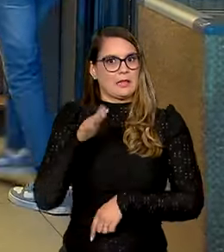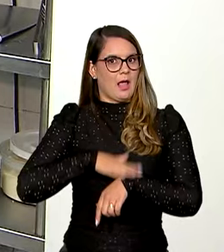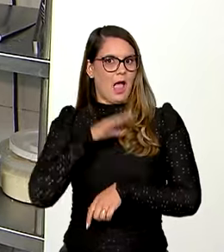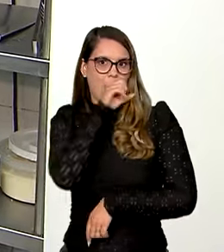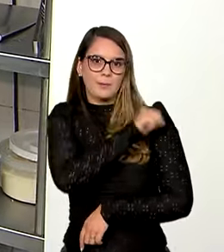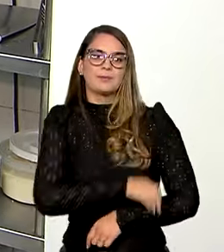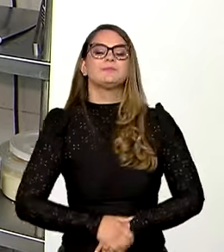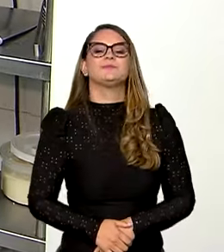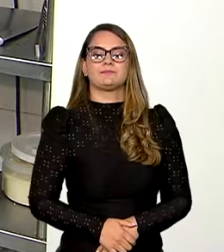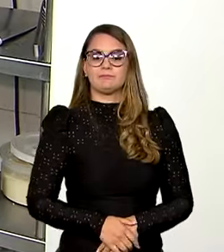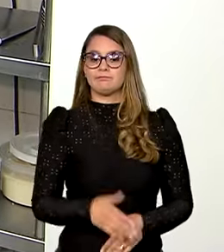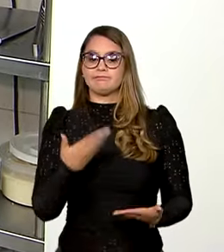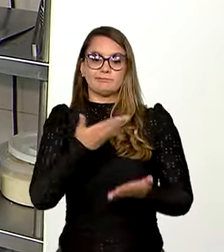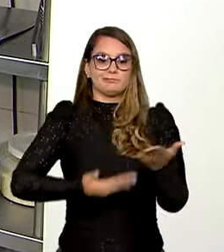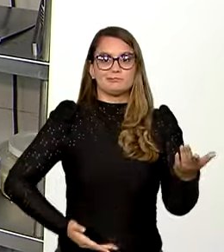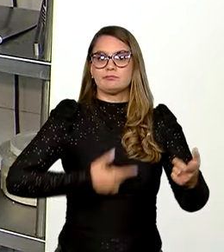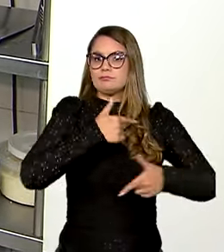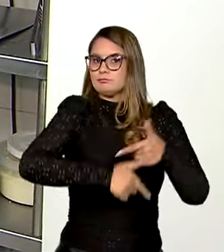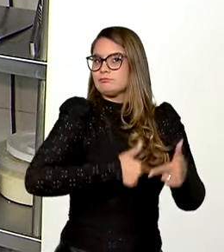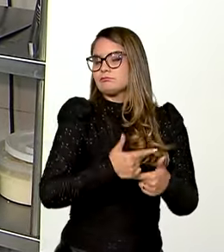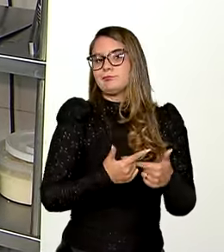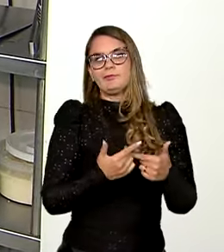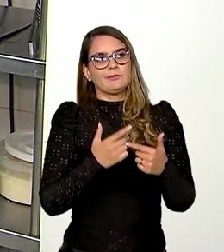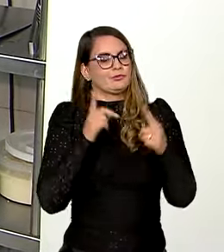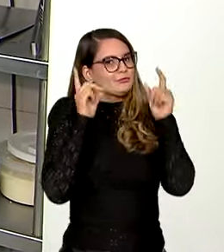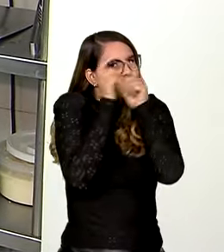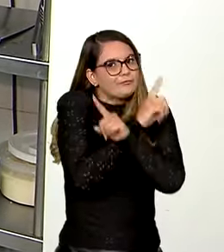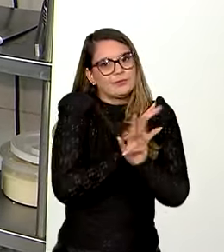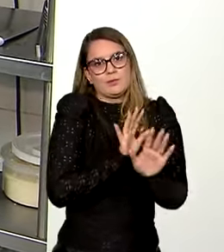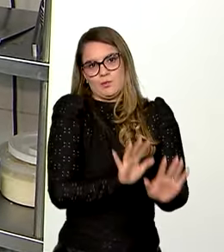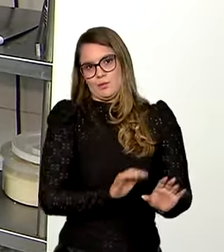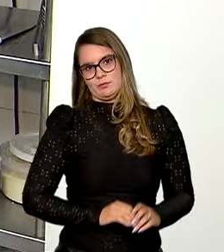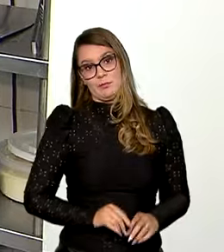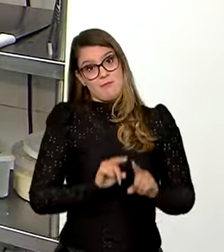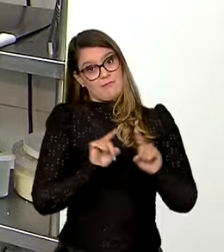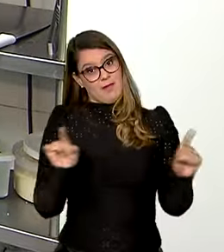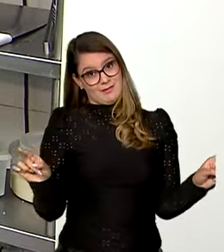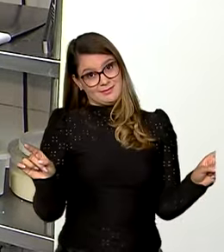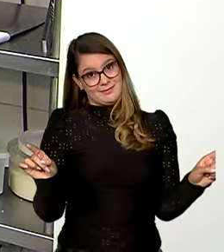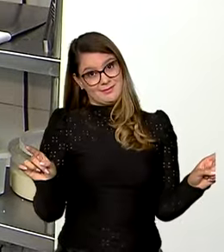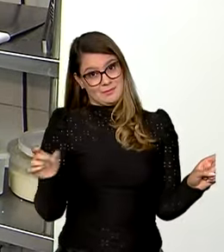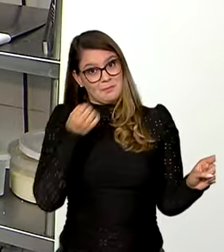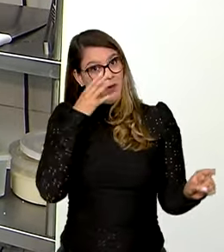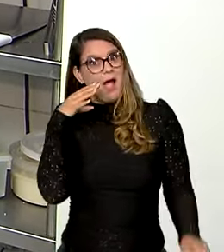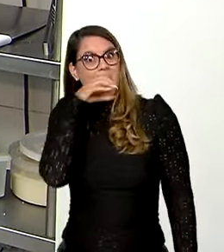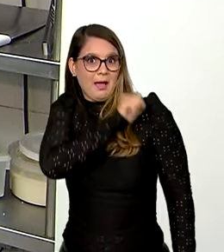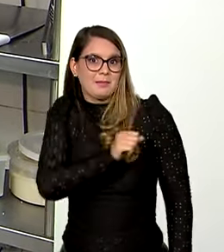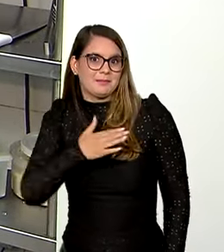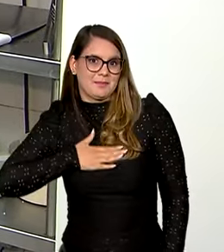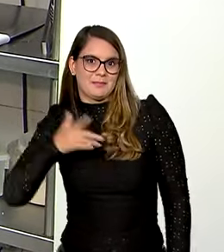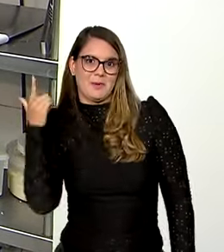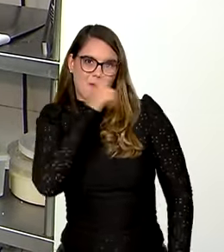tempo a gente fica perde o trabalho fica um pouco difícil mas aí o bom que foi rápido né que eu